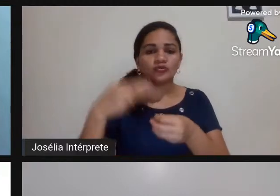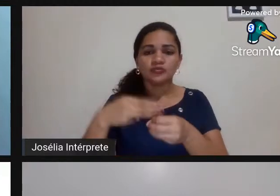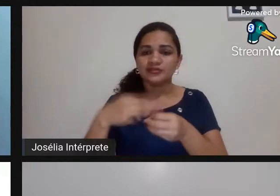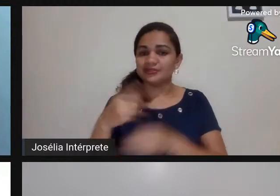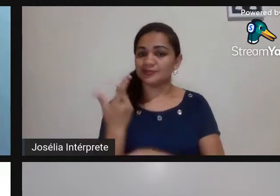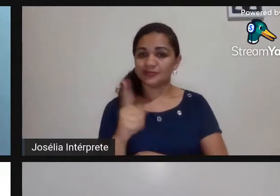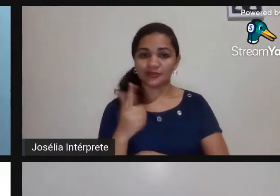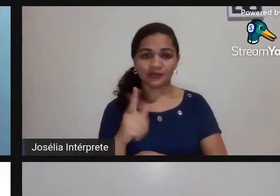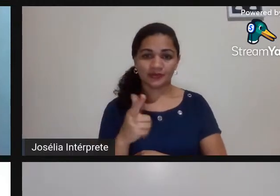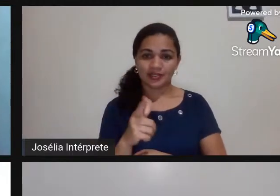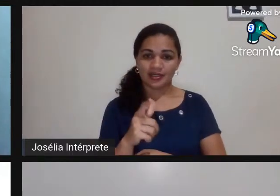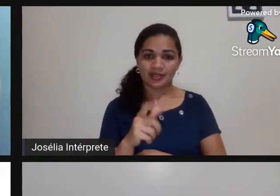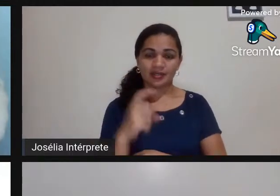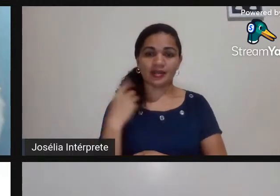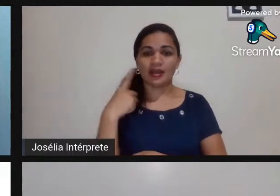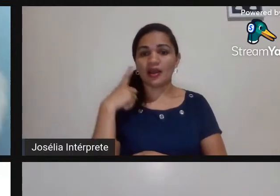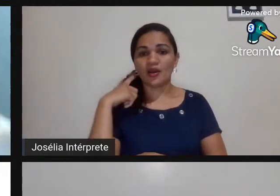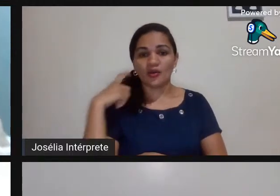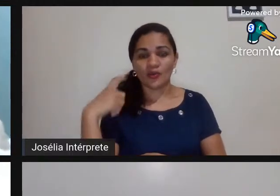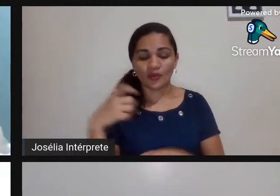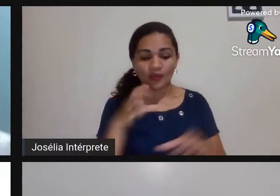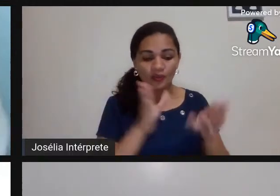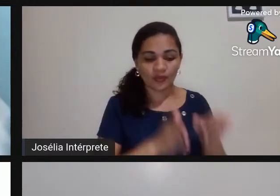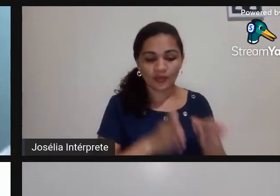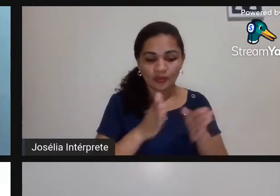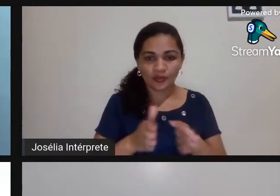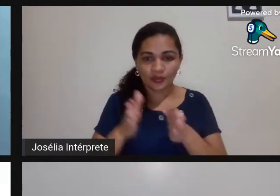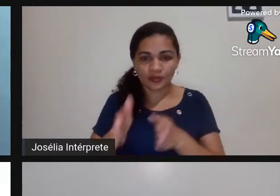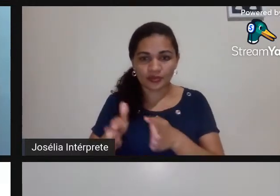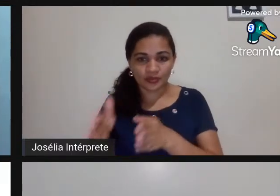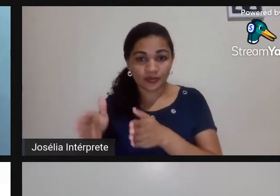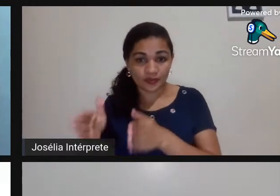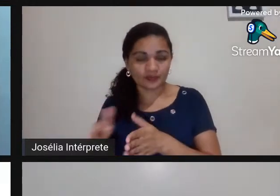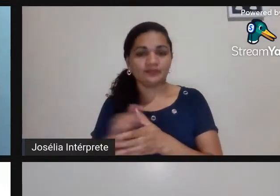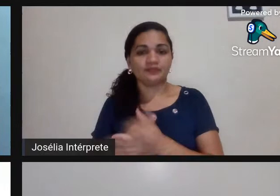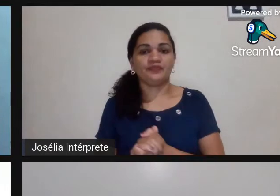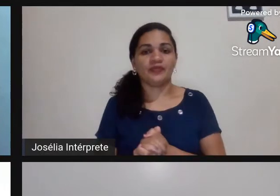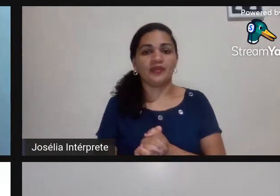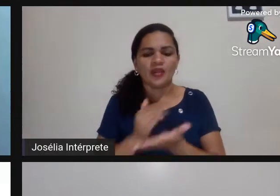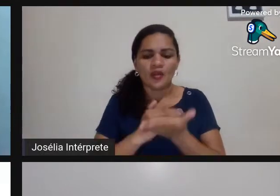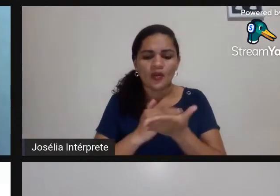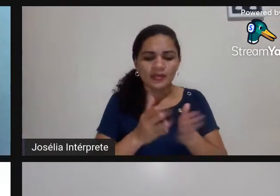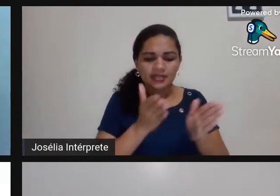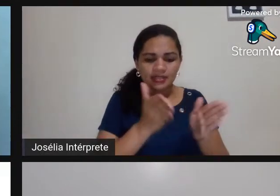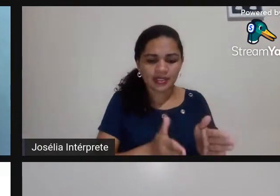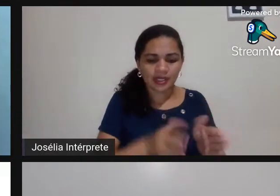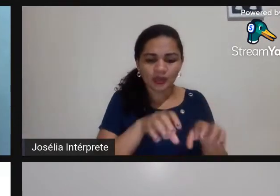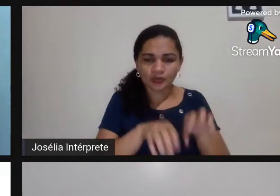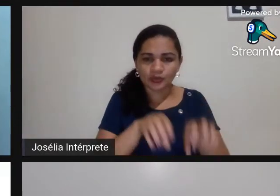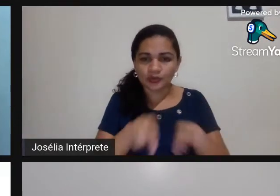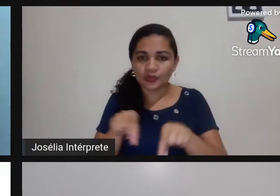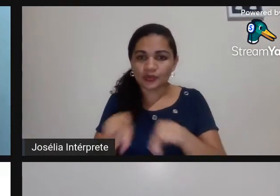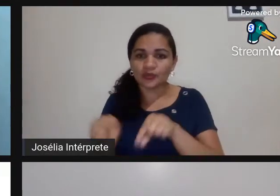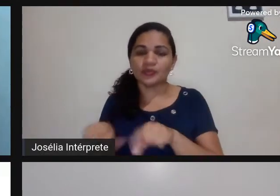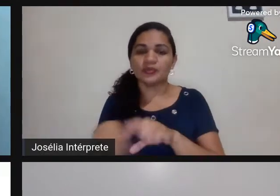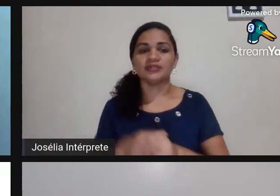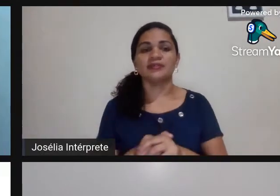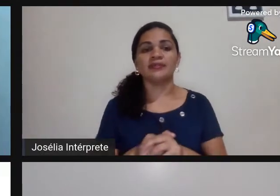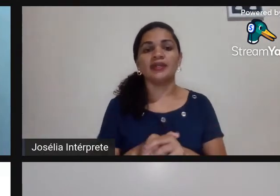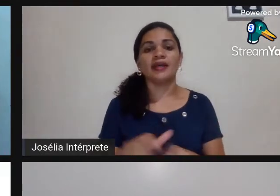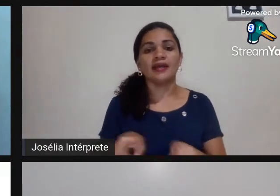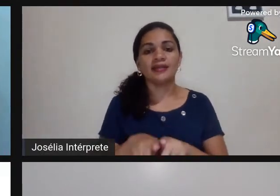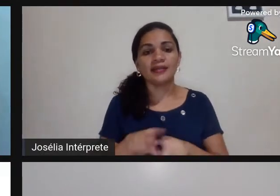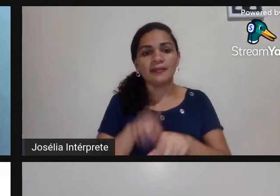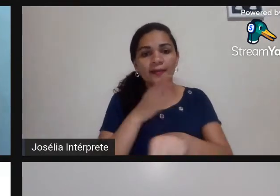seletiva então eu já tenho esse pensamento Opa eu vou começar a separar mas aí também tem que partir para outra prático prática